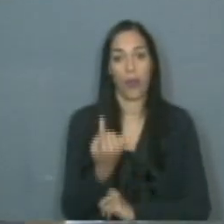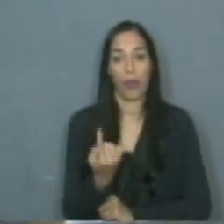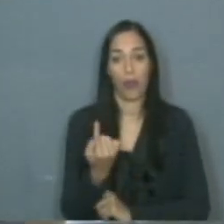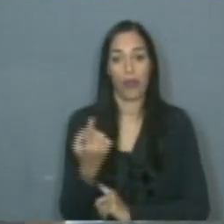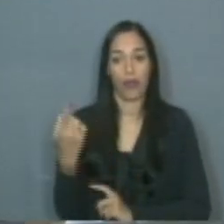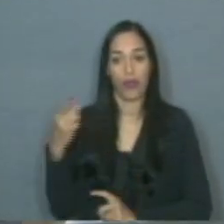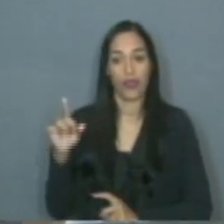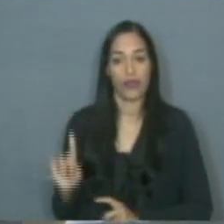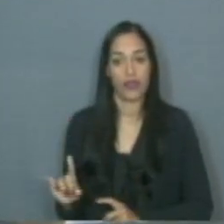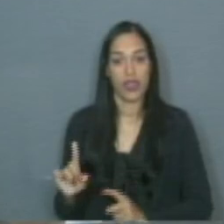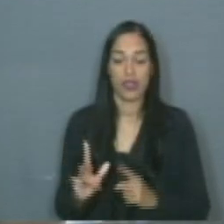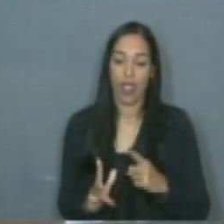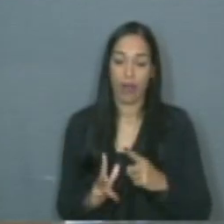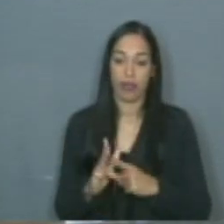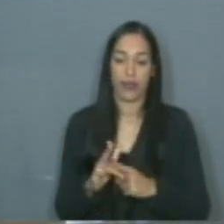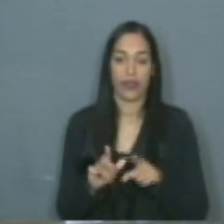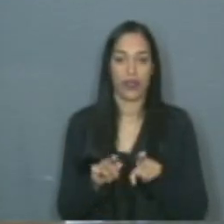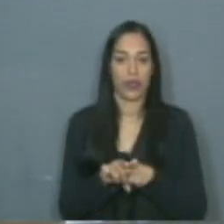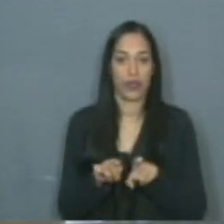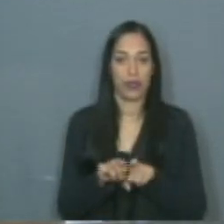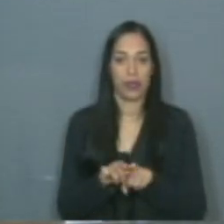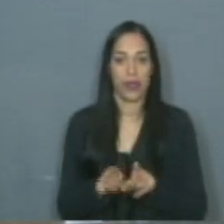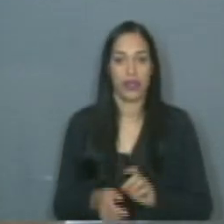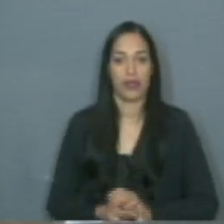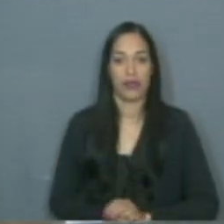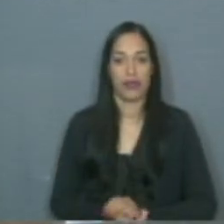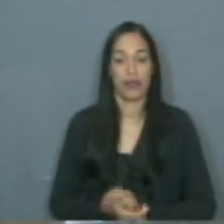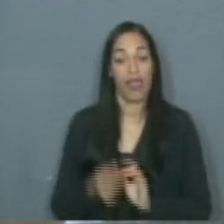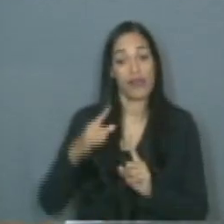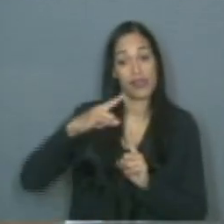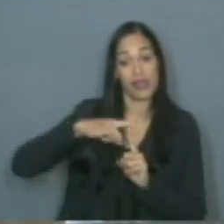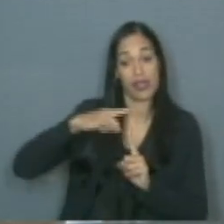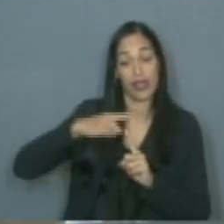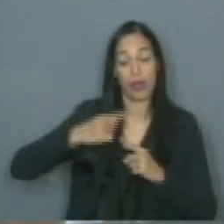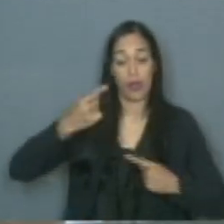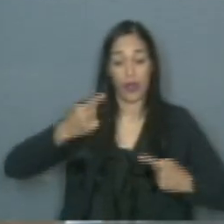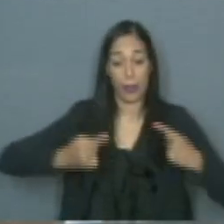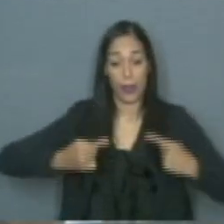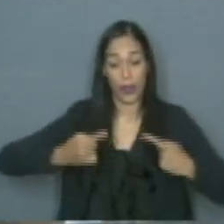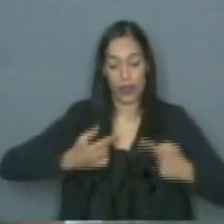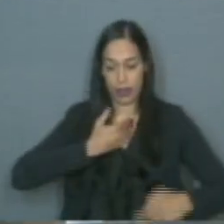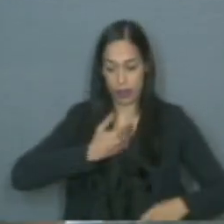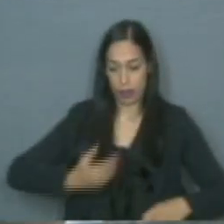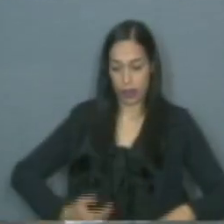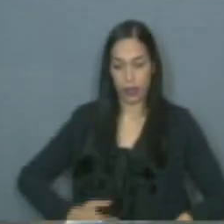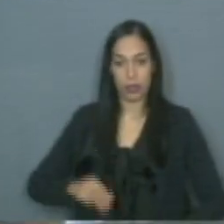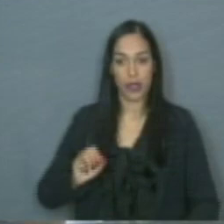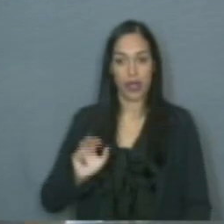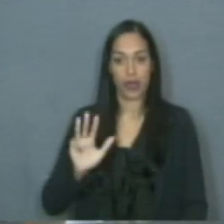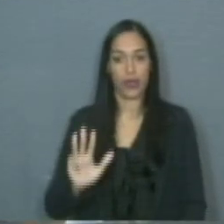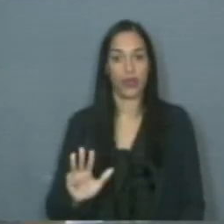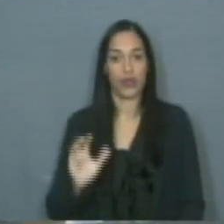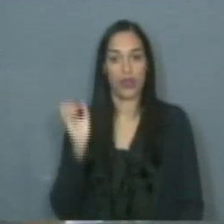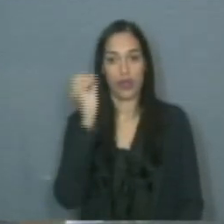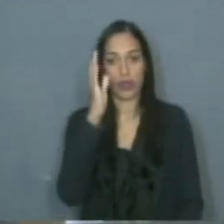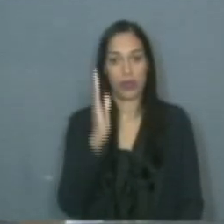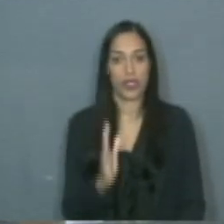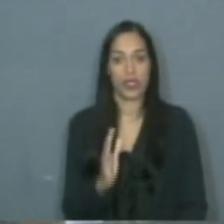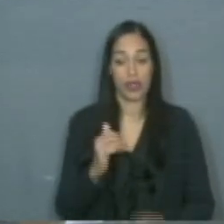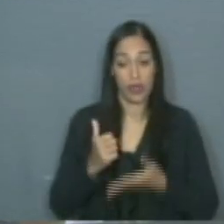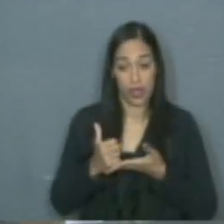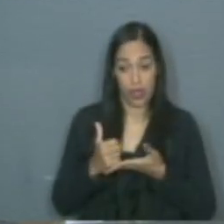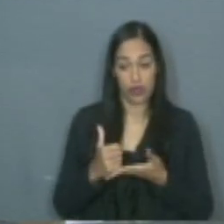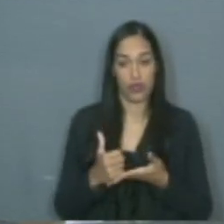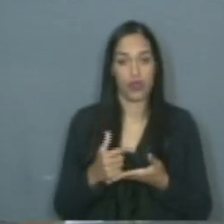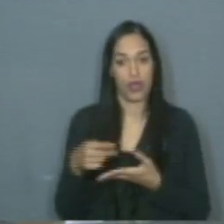Lula também vetou. É esse tipo de política pública que o Lula coloca aqui no Brasil que realmente está